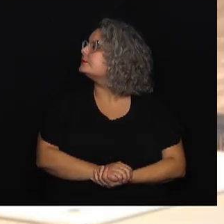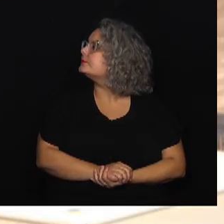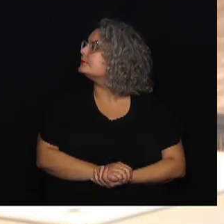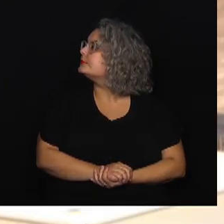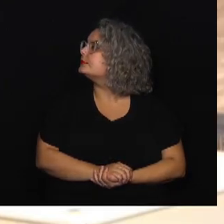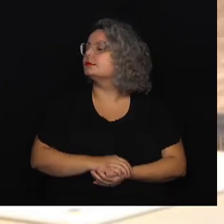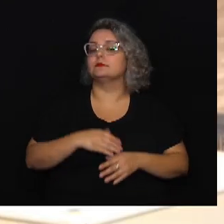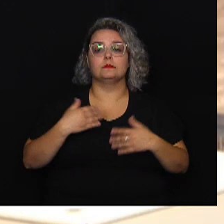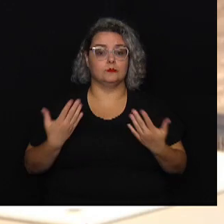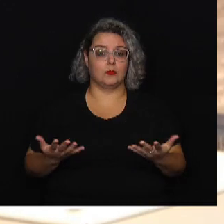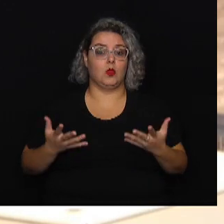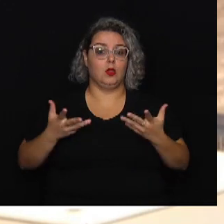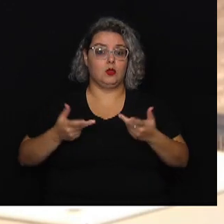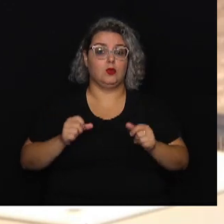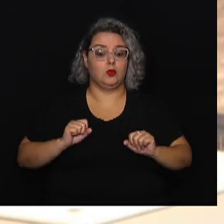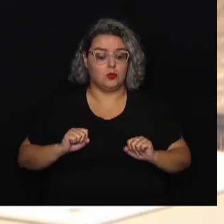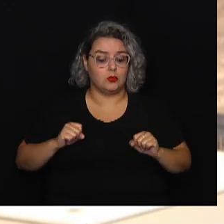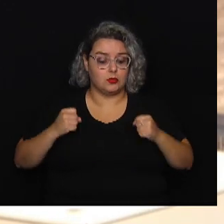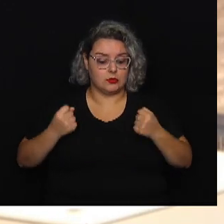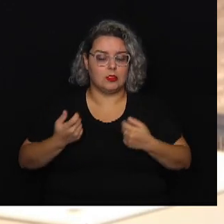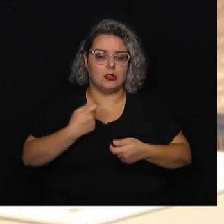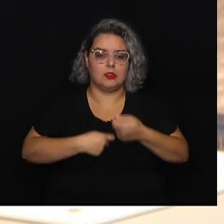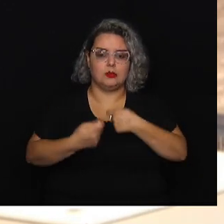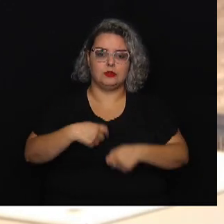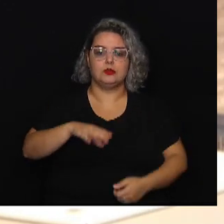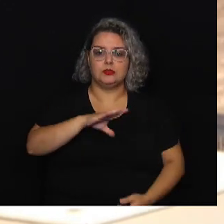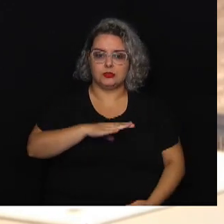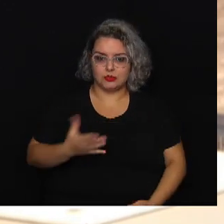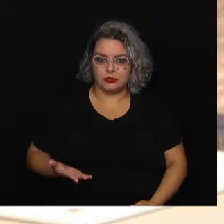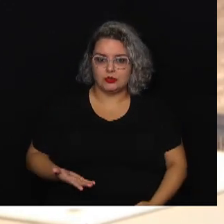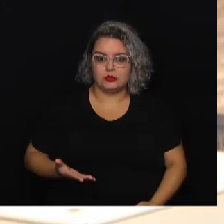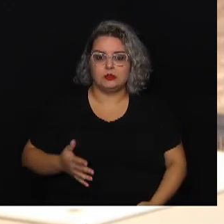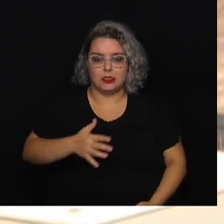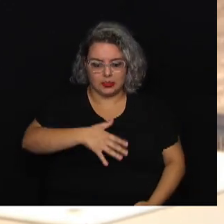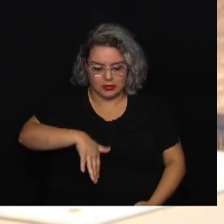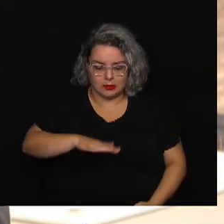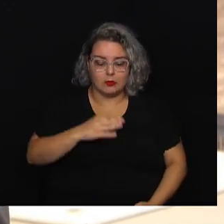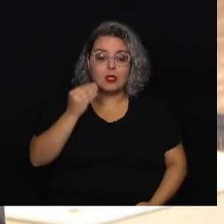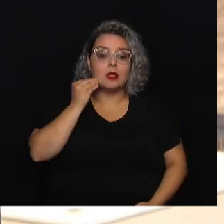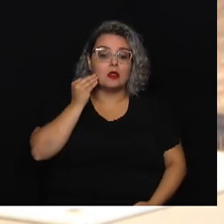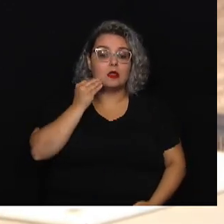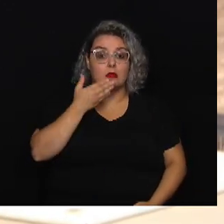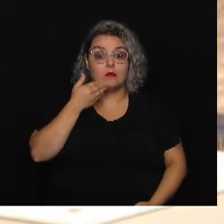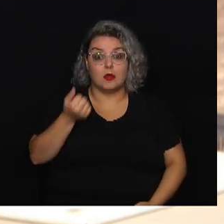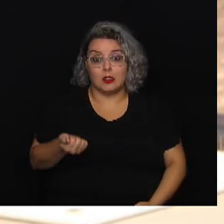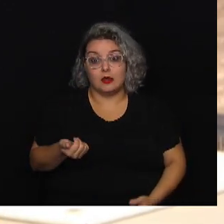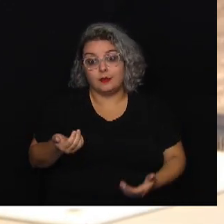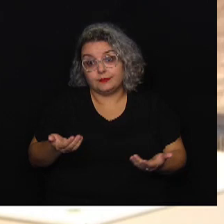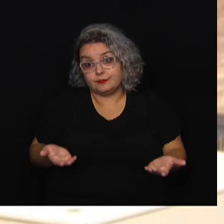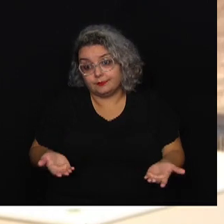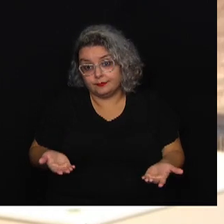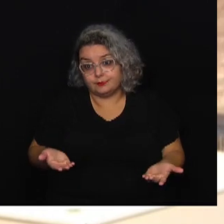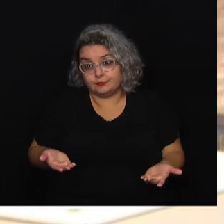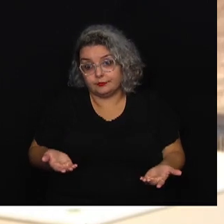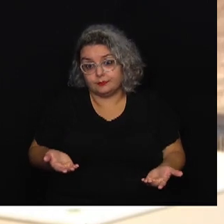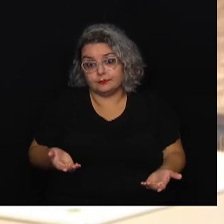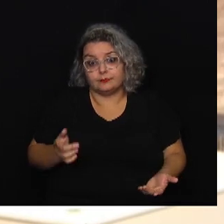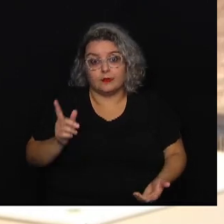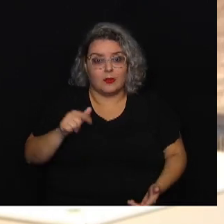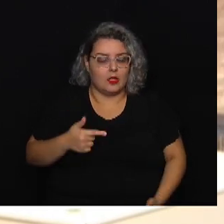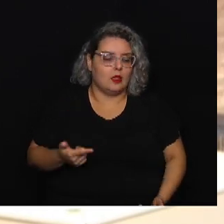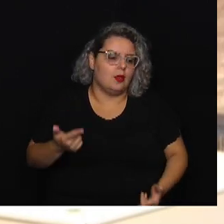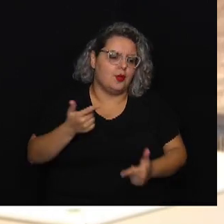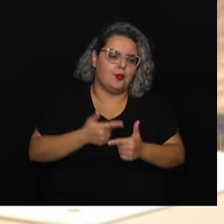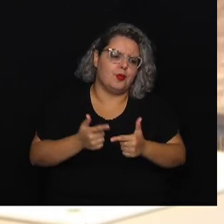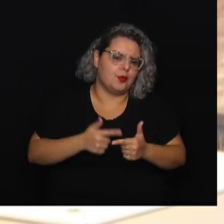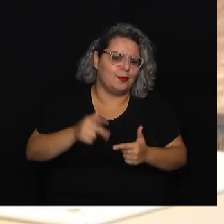Então, apesar de todo o esforço da administração municipal nessa área para tentar melhorar, é um gargalo histórico